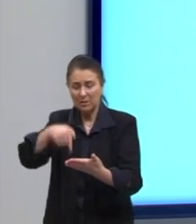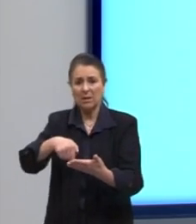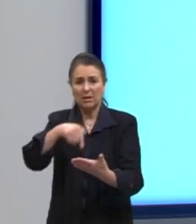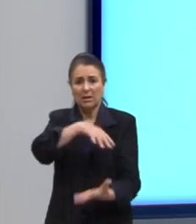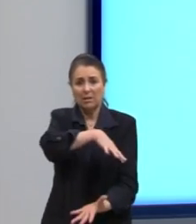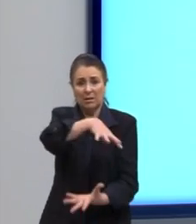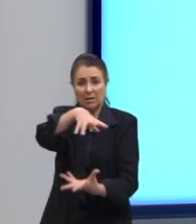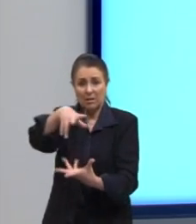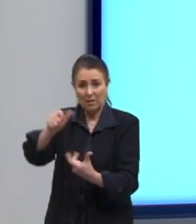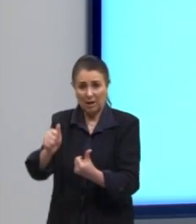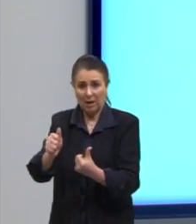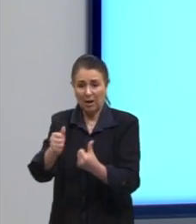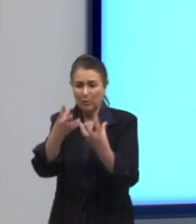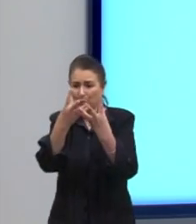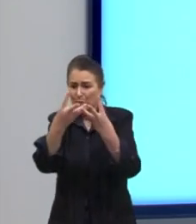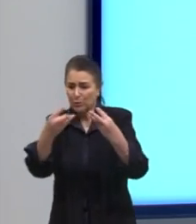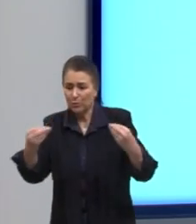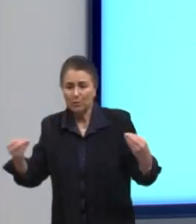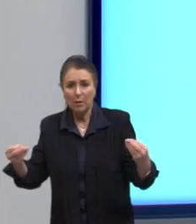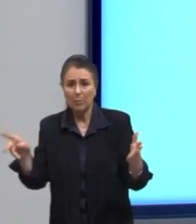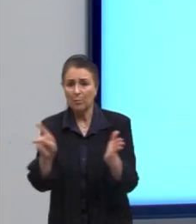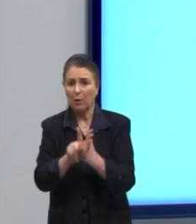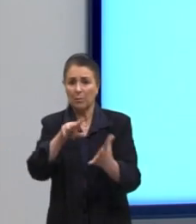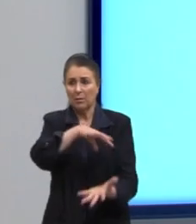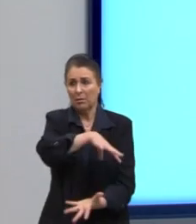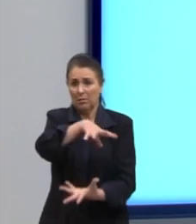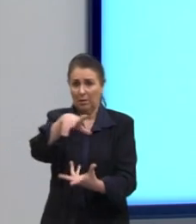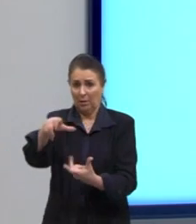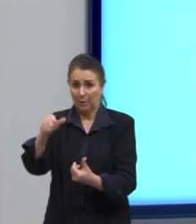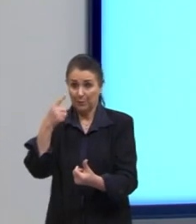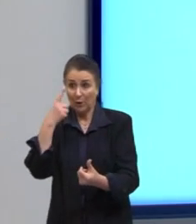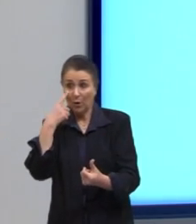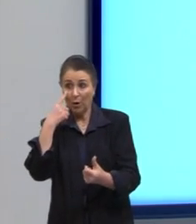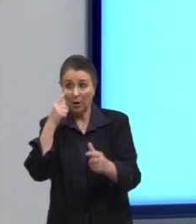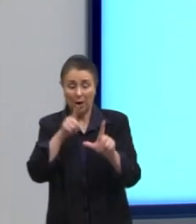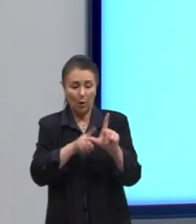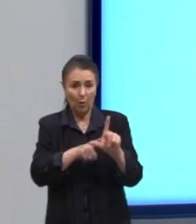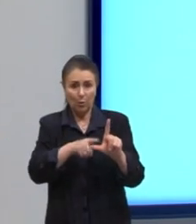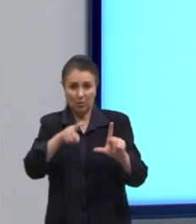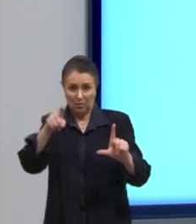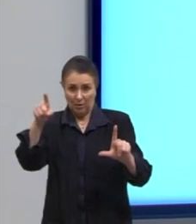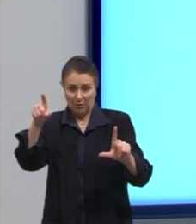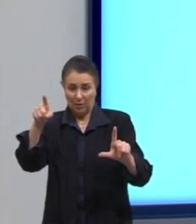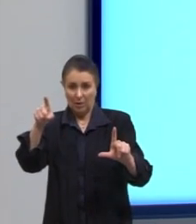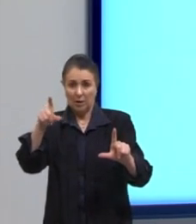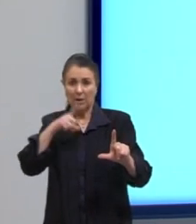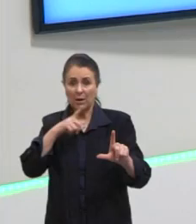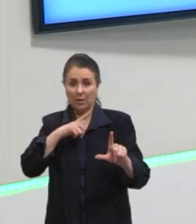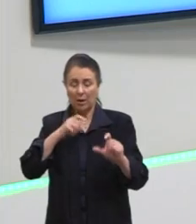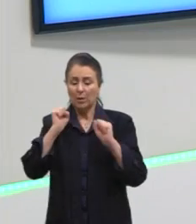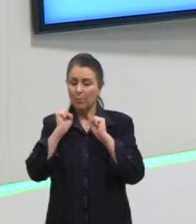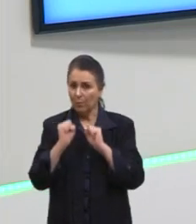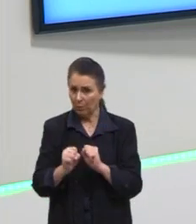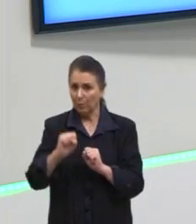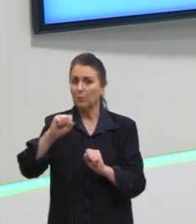alguns gráficos obviamente que a gente não vai conseguir todos mas quem puder ter oportunidade